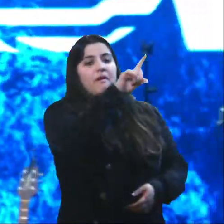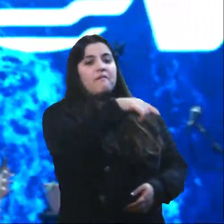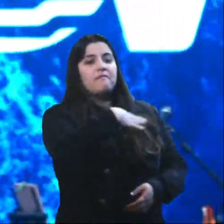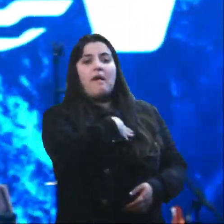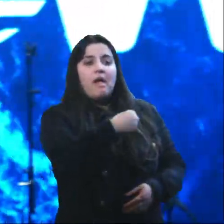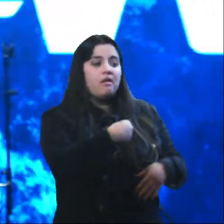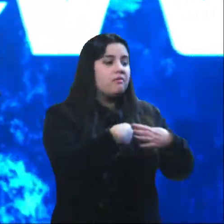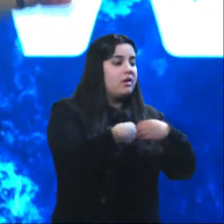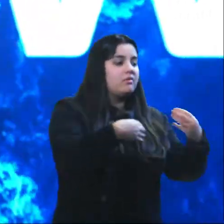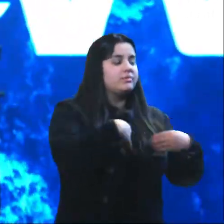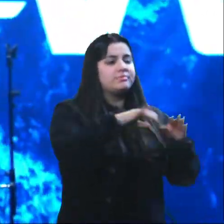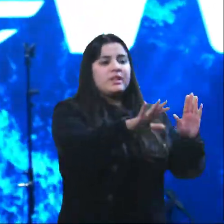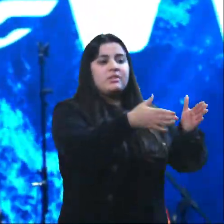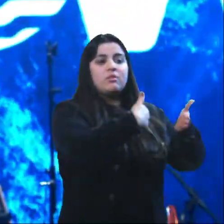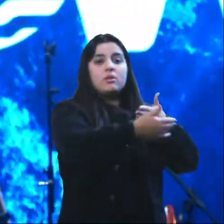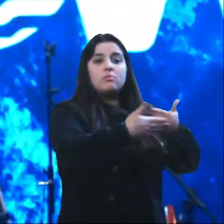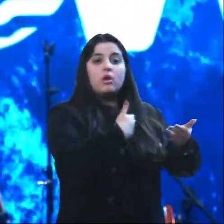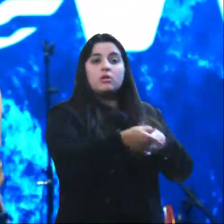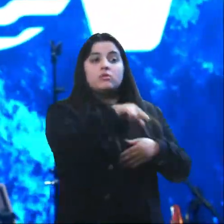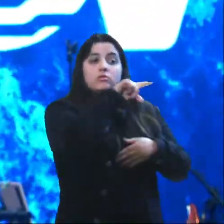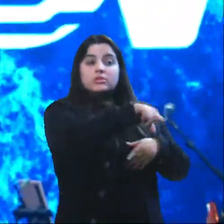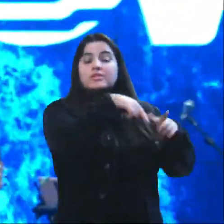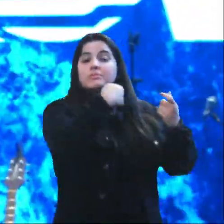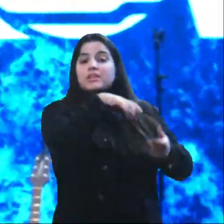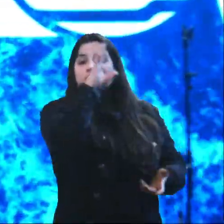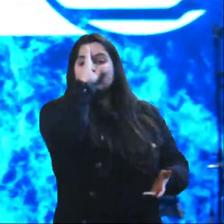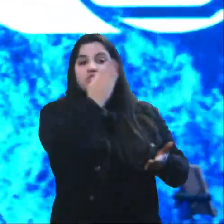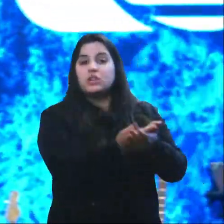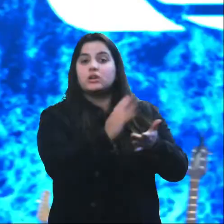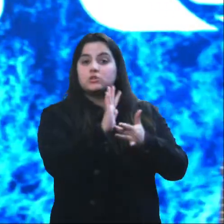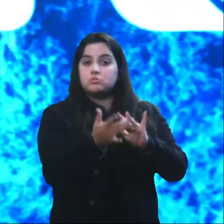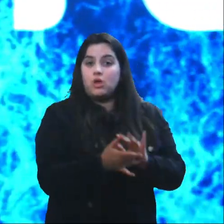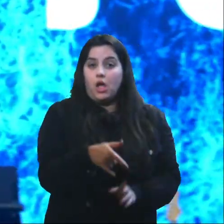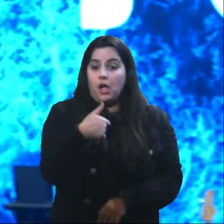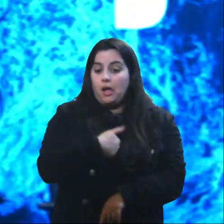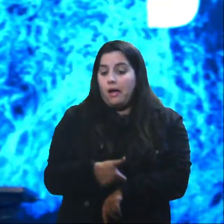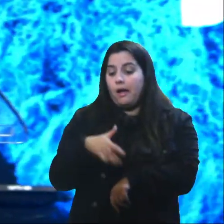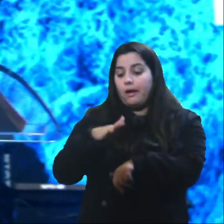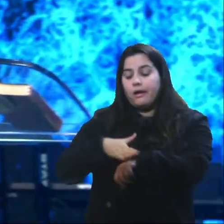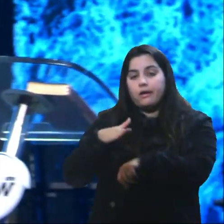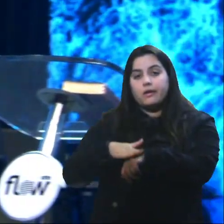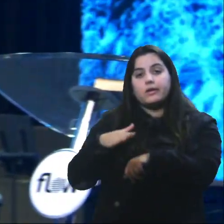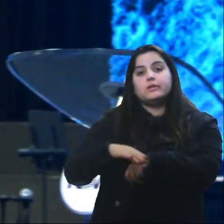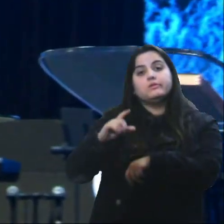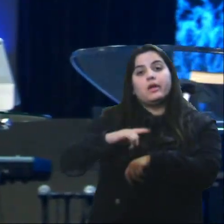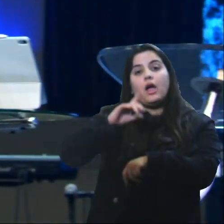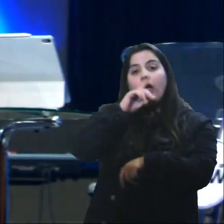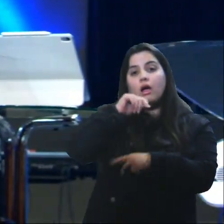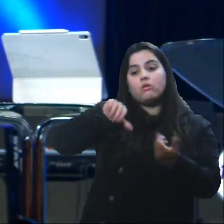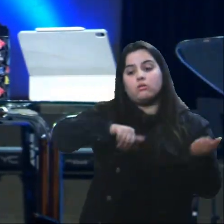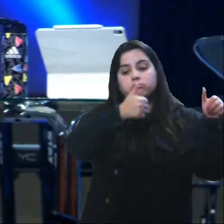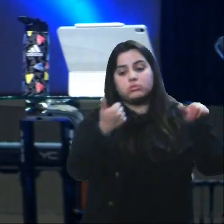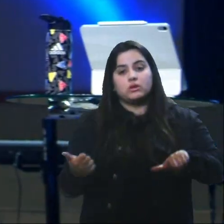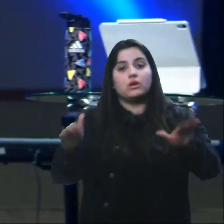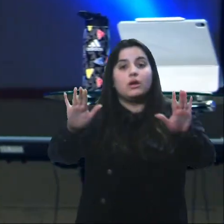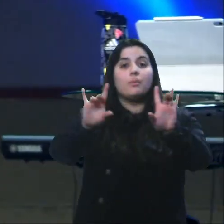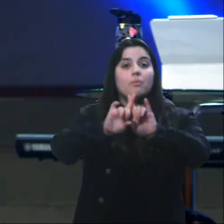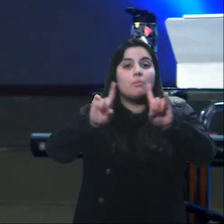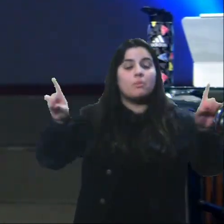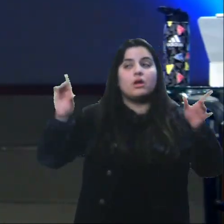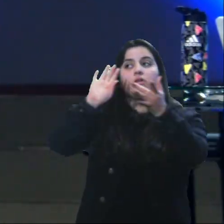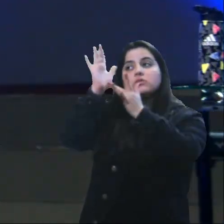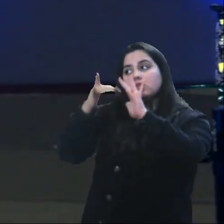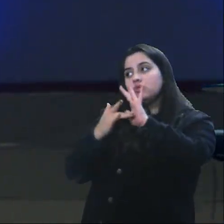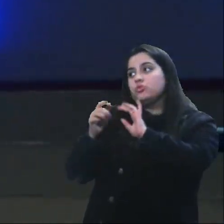vindo depois de mim, e eu batizo vocês com água, mas ele virá para batizar vocês no Espírito